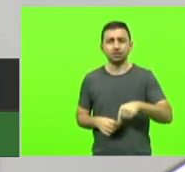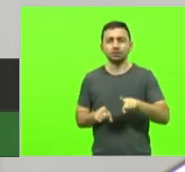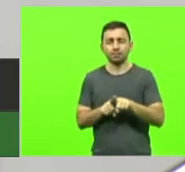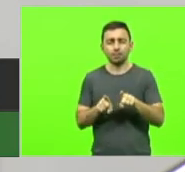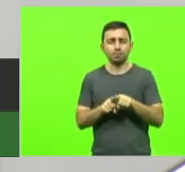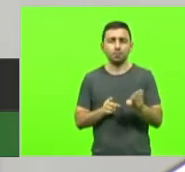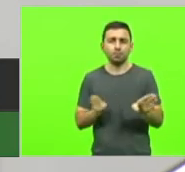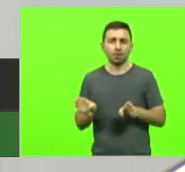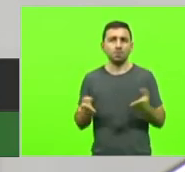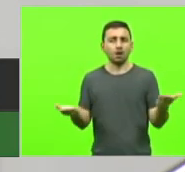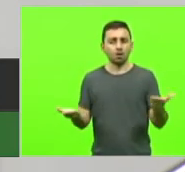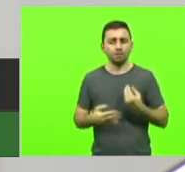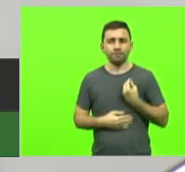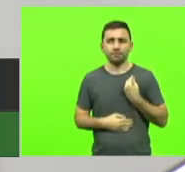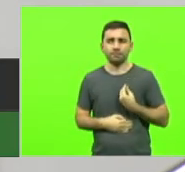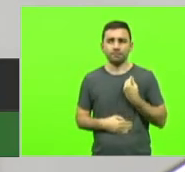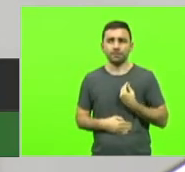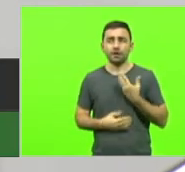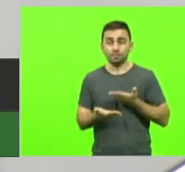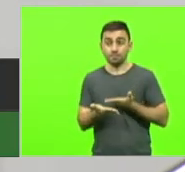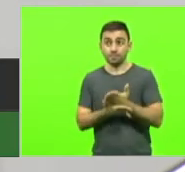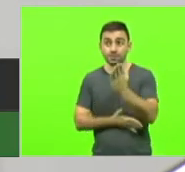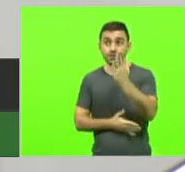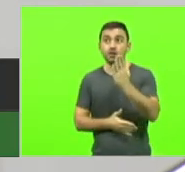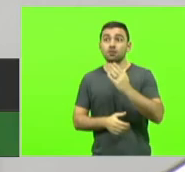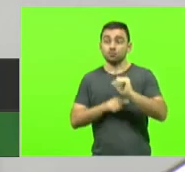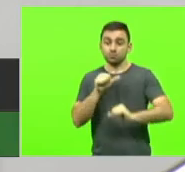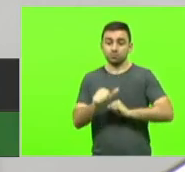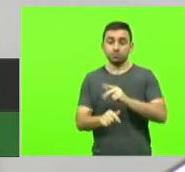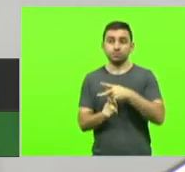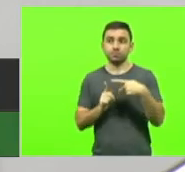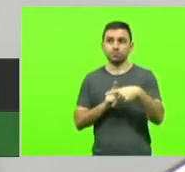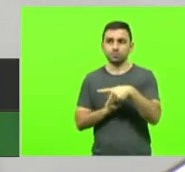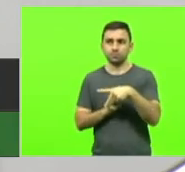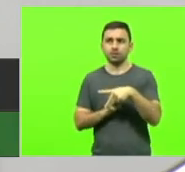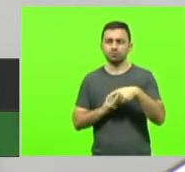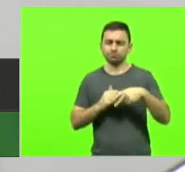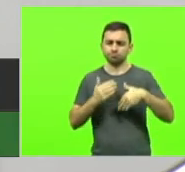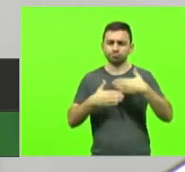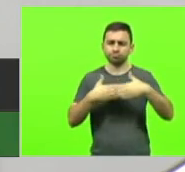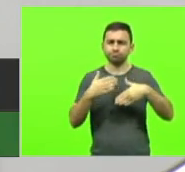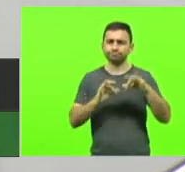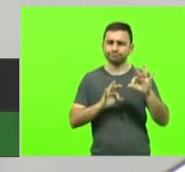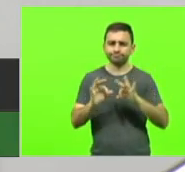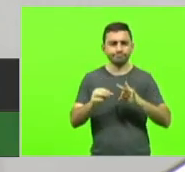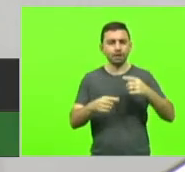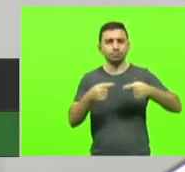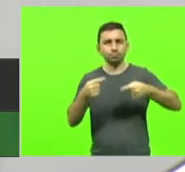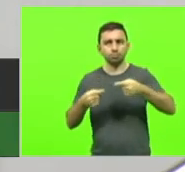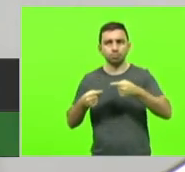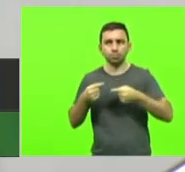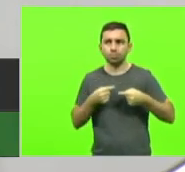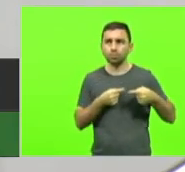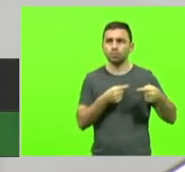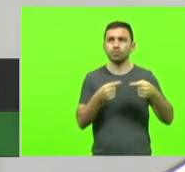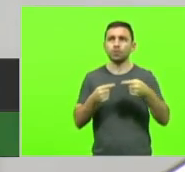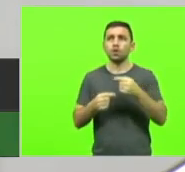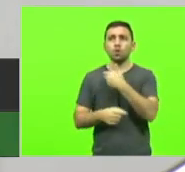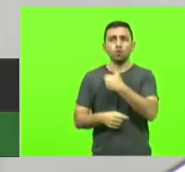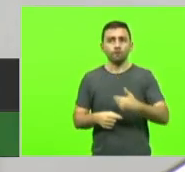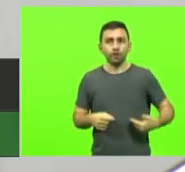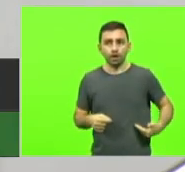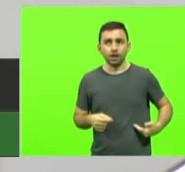vivemos. A aprovação da reforma da Previdência, construída a partir do diálogo entre o governo,